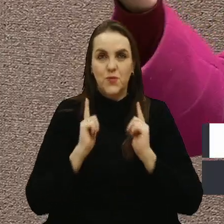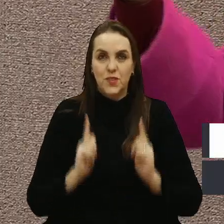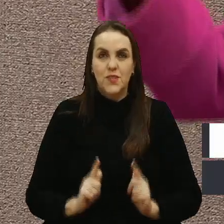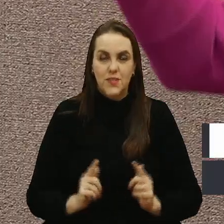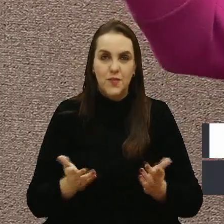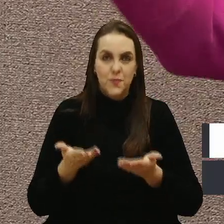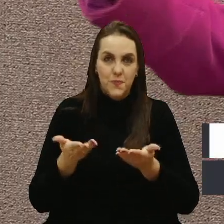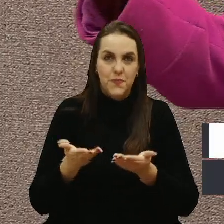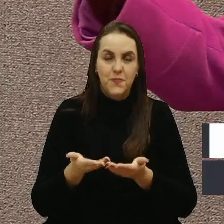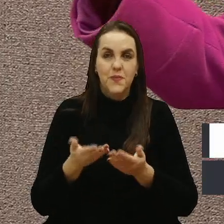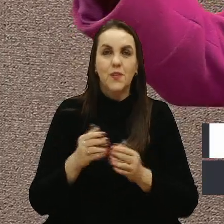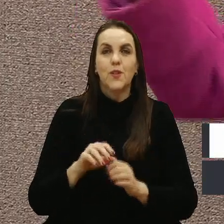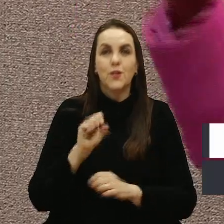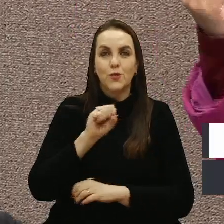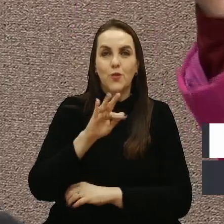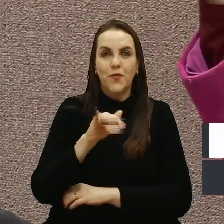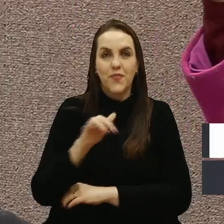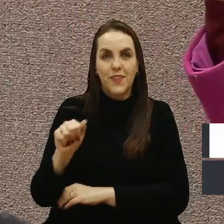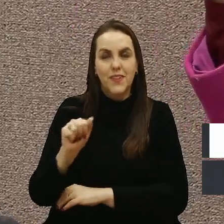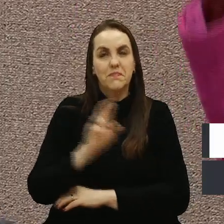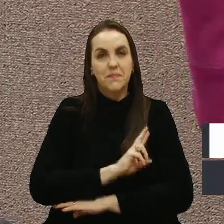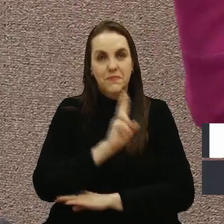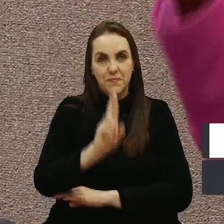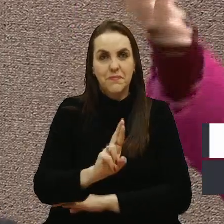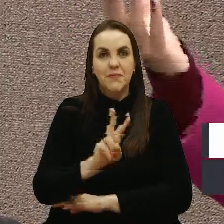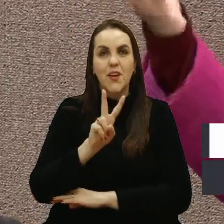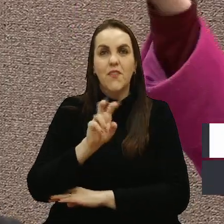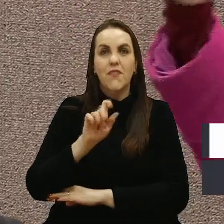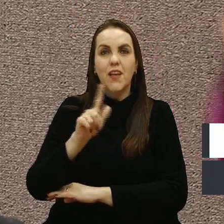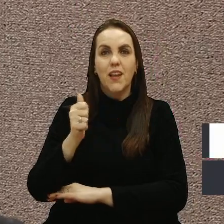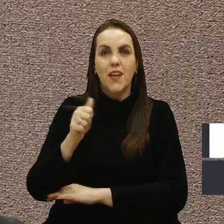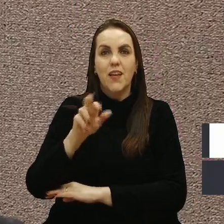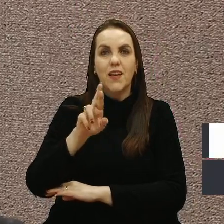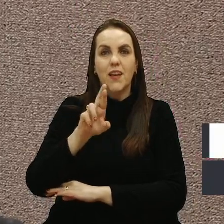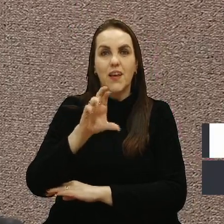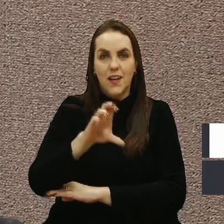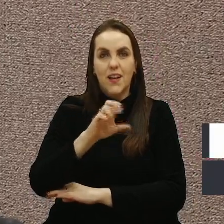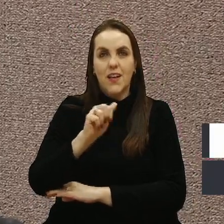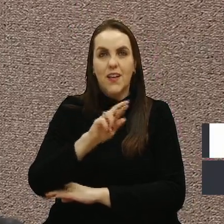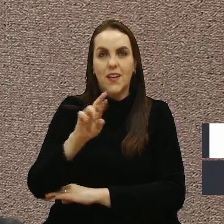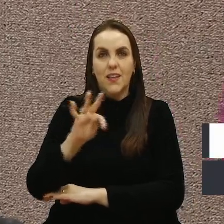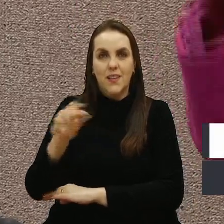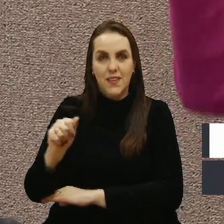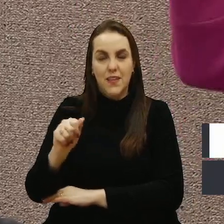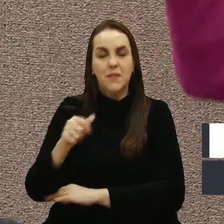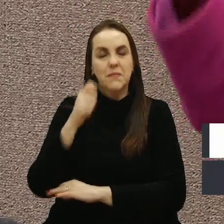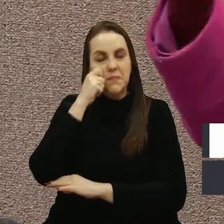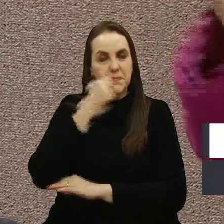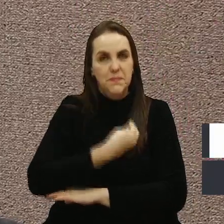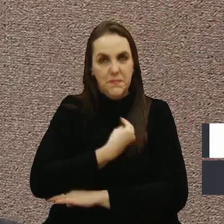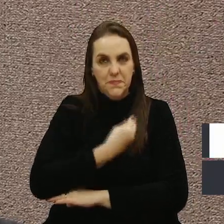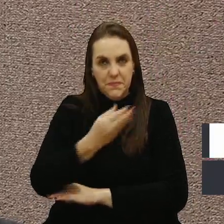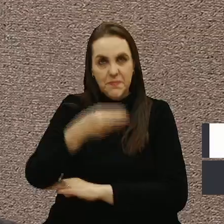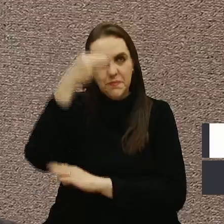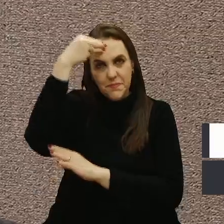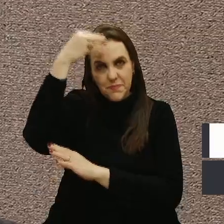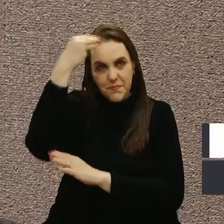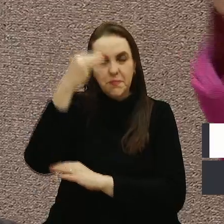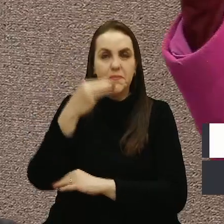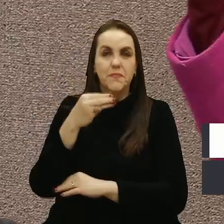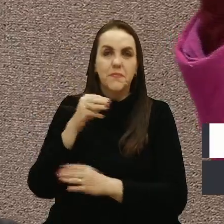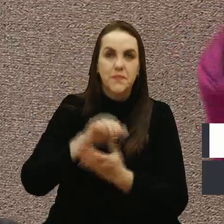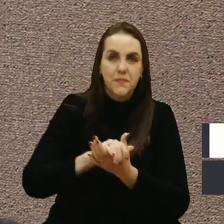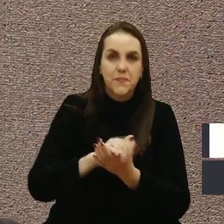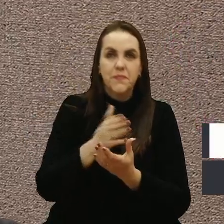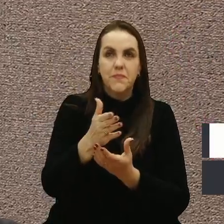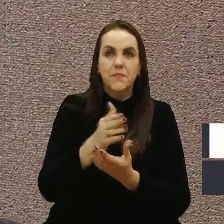estadual e agora a Sofia, representante do Velha Carreta. Então, quero agradecer também a presença aqui do patrão, do Ângelo, também da esposa da Dilce, do